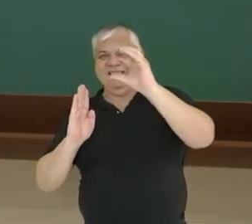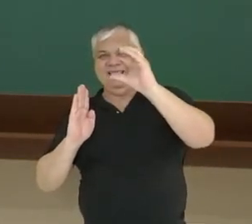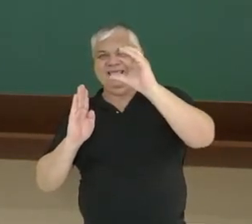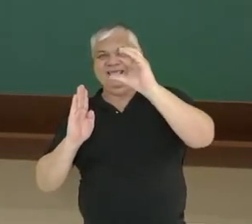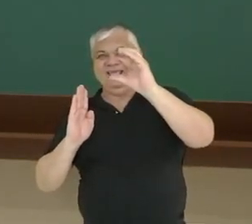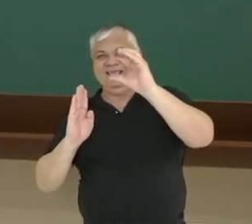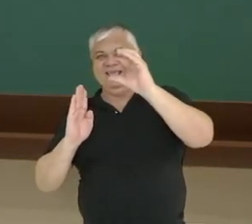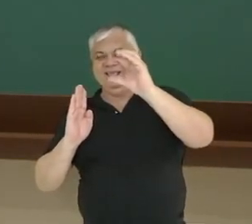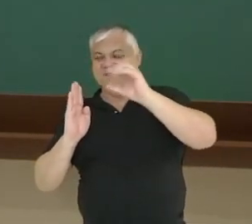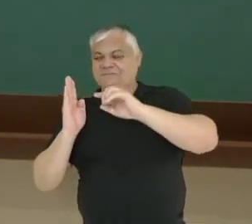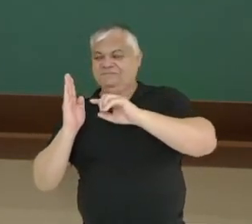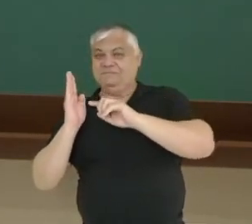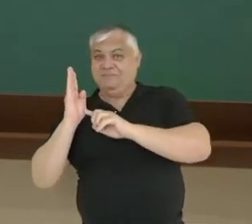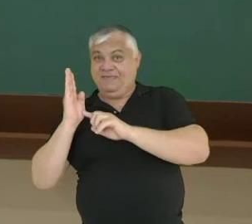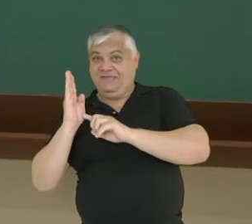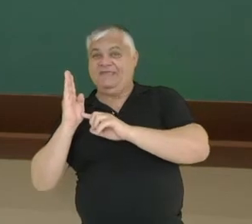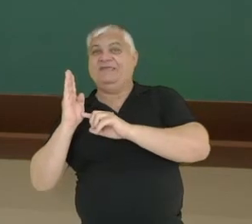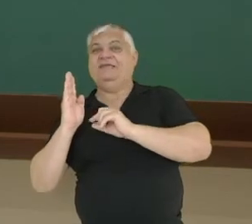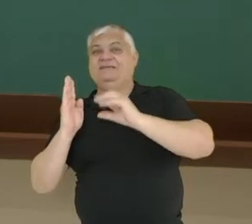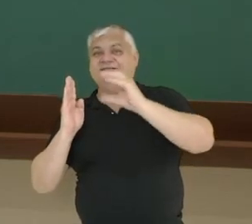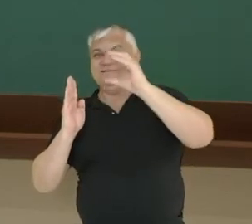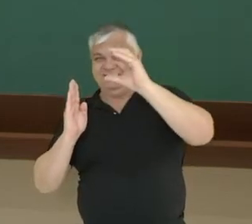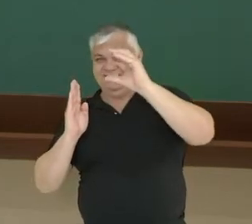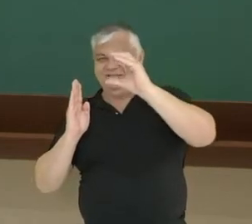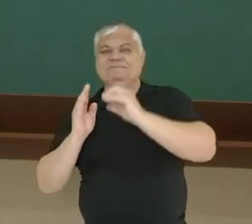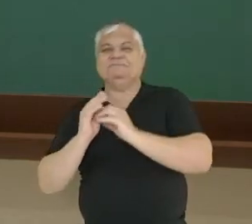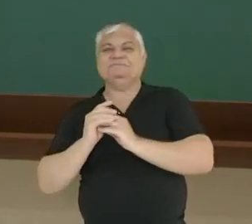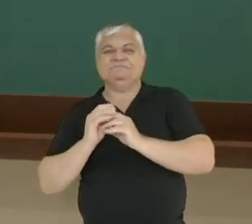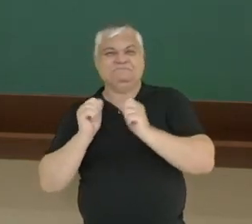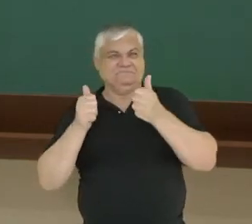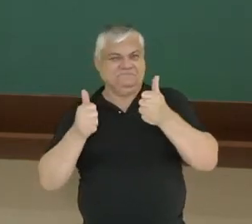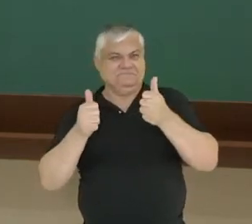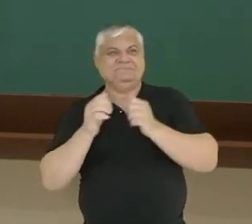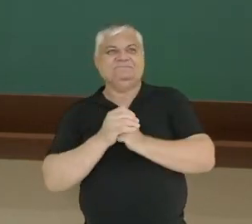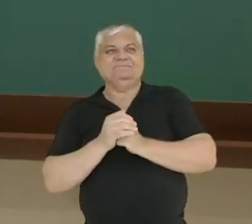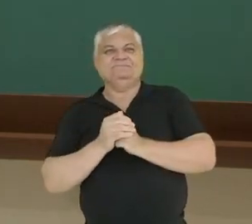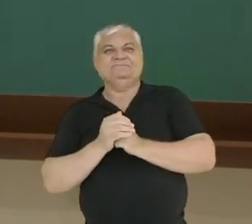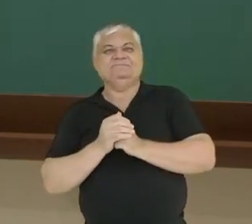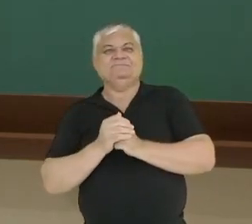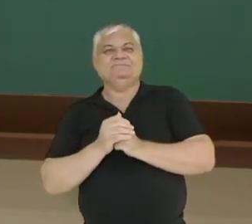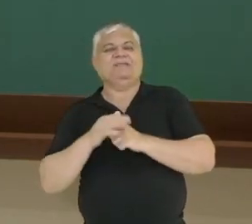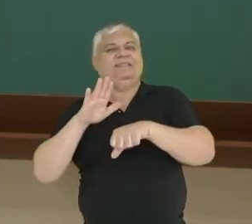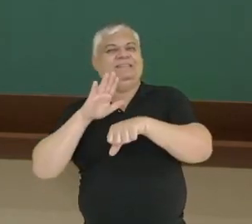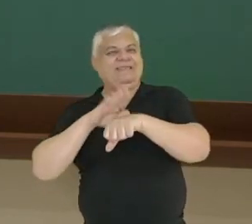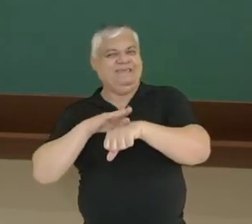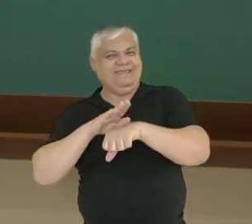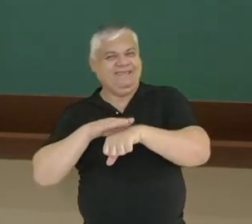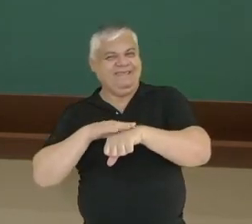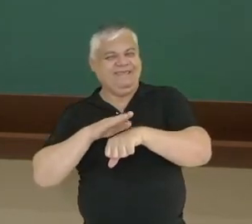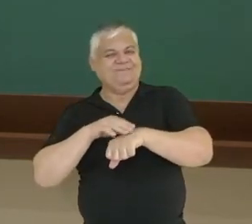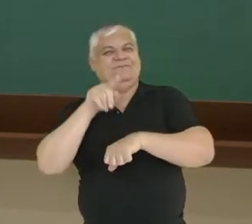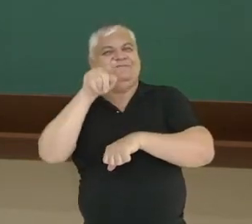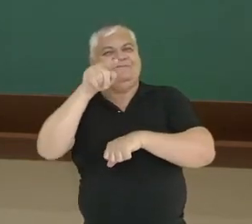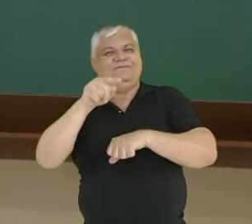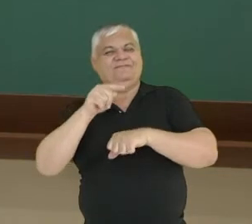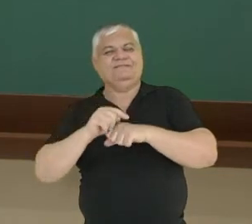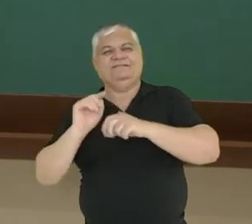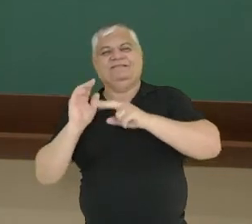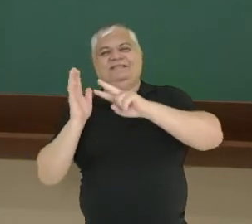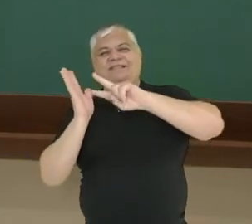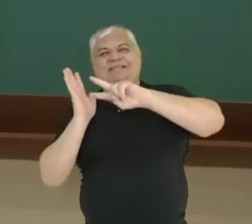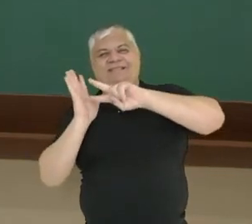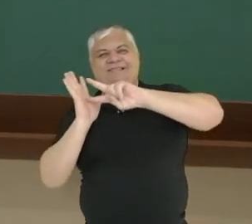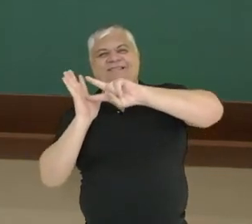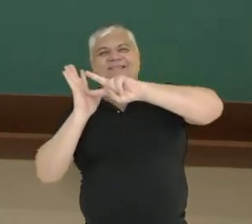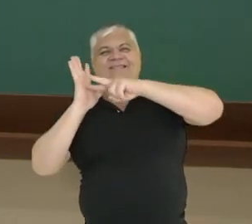você vai chamar de ponto C. Tudo bem? Então a professora vai dar um tempinho para vocês